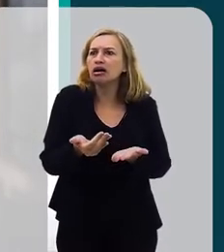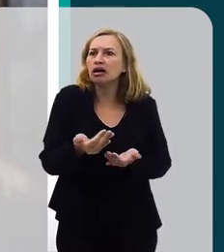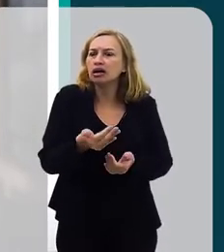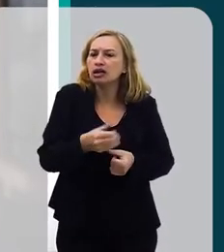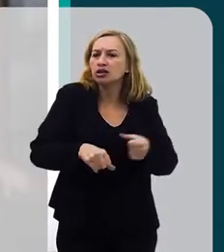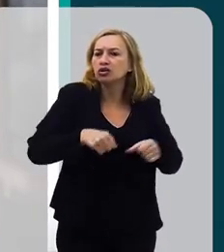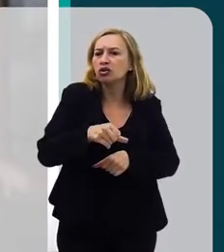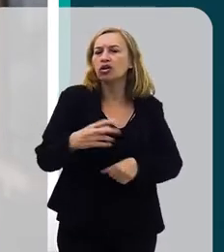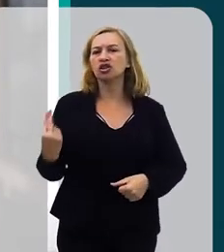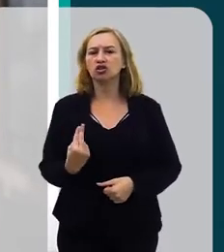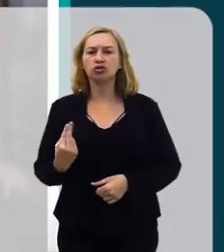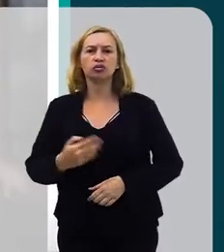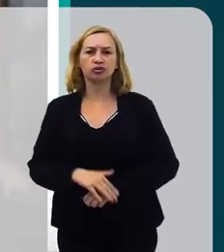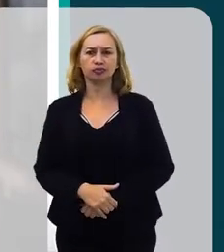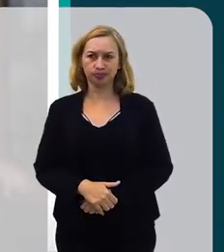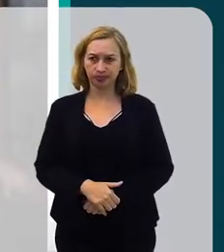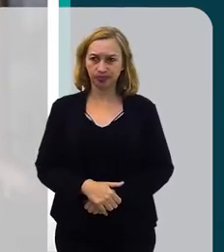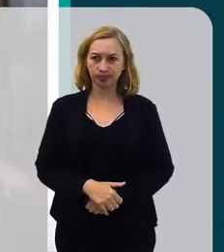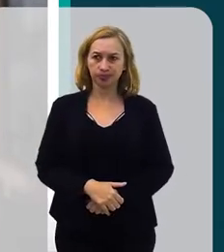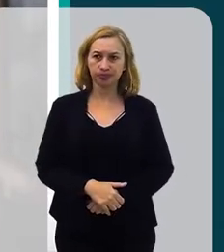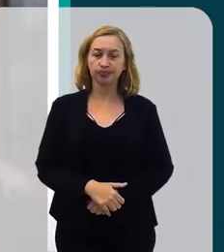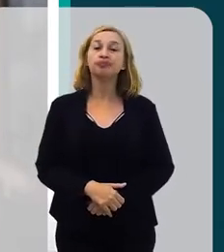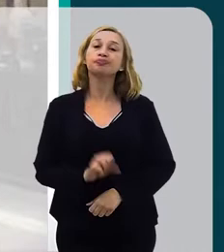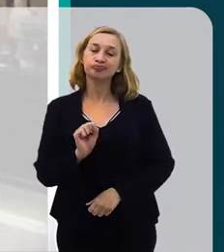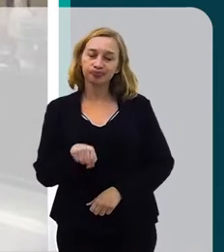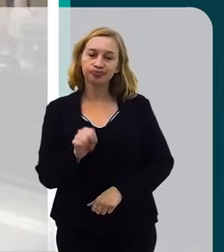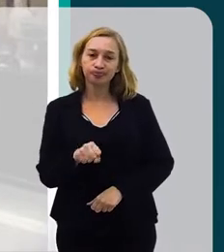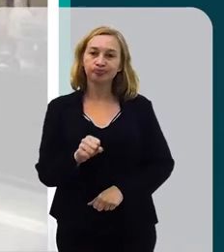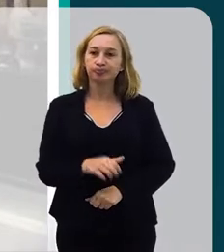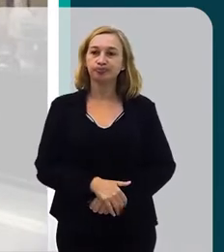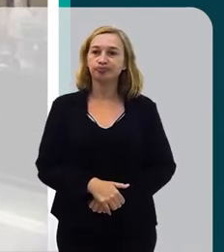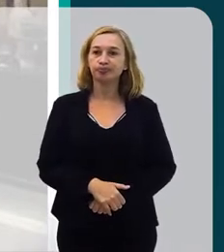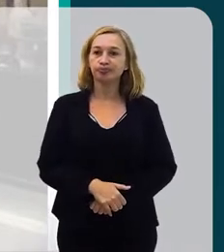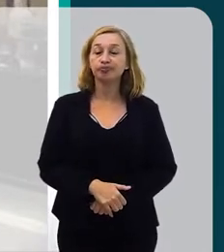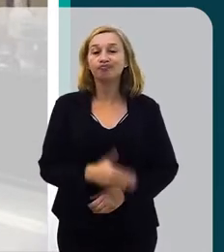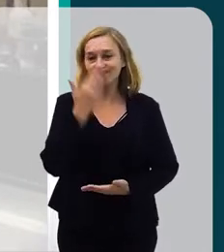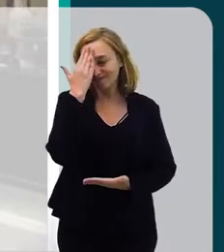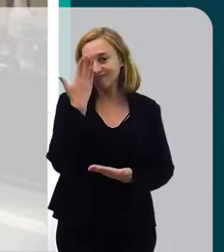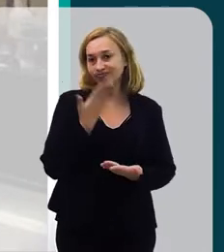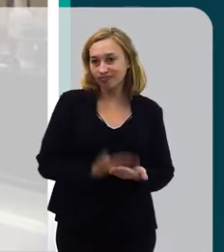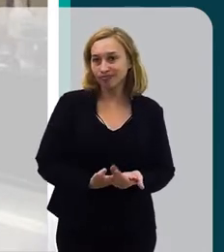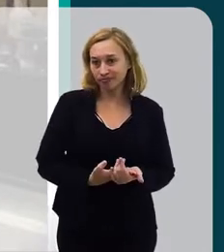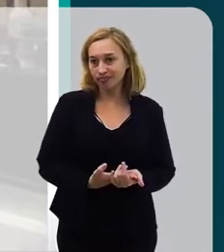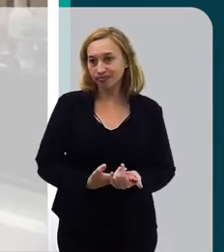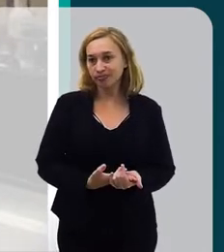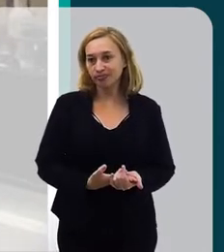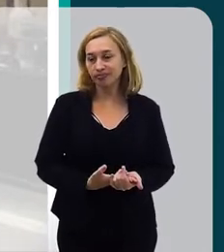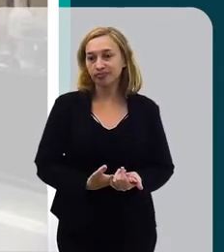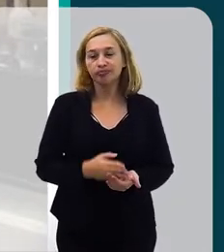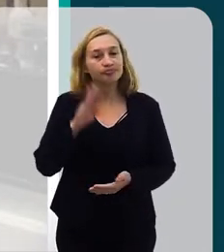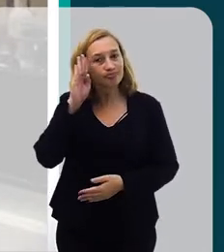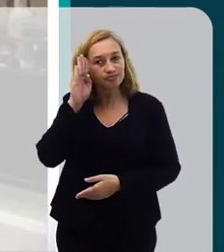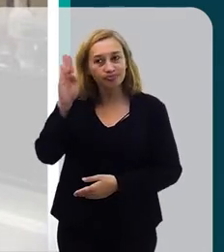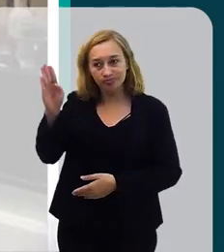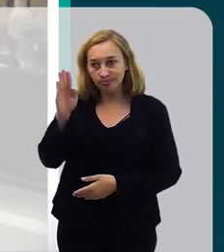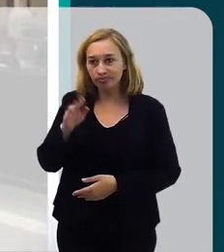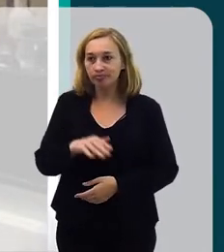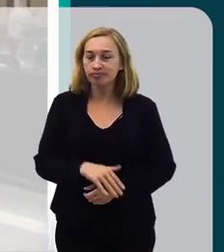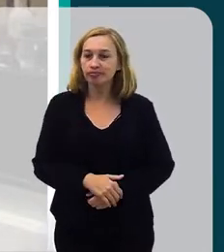começar esse processo de retificação? Sim, eu acredito que